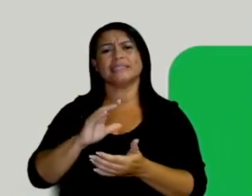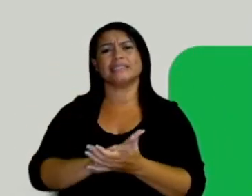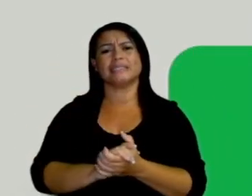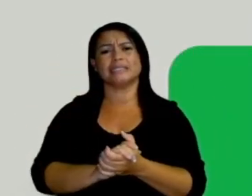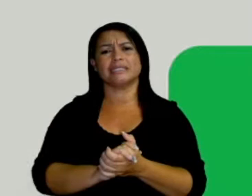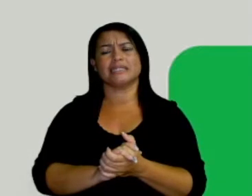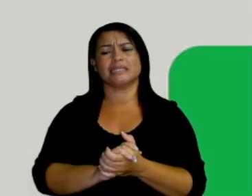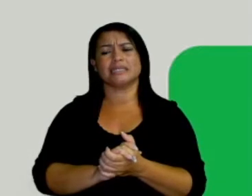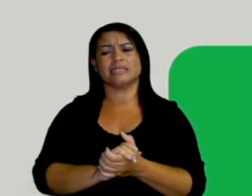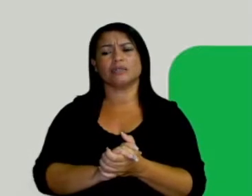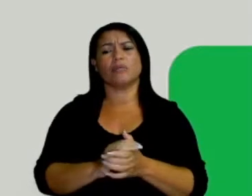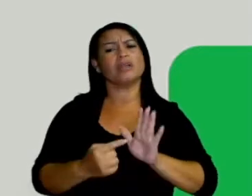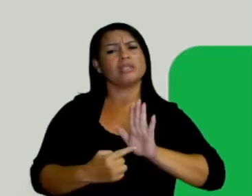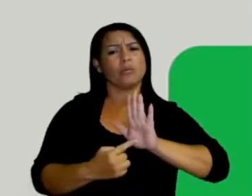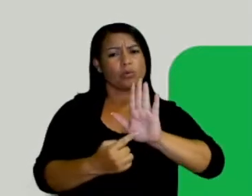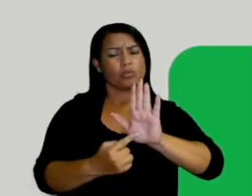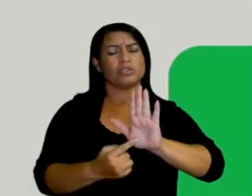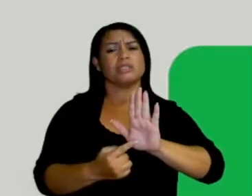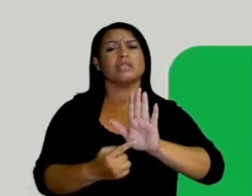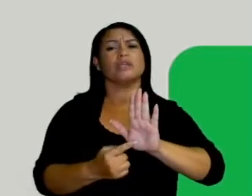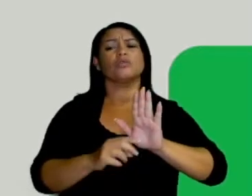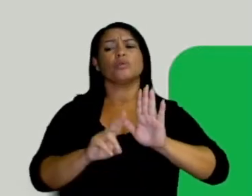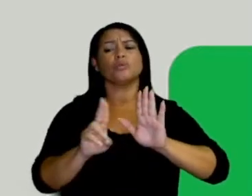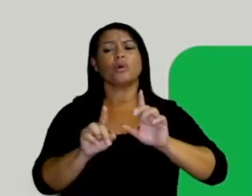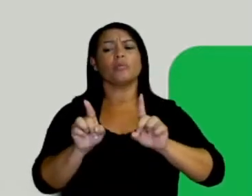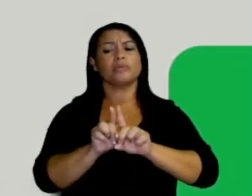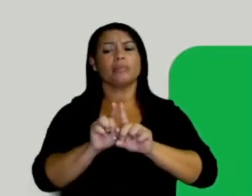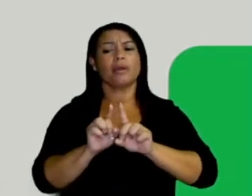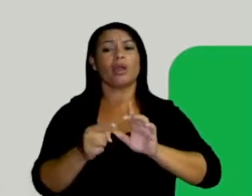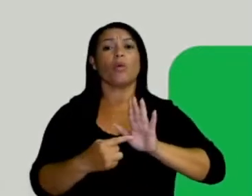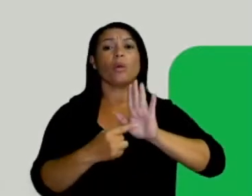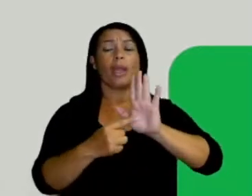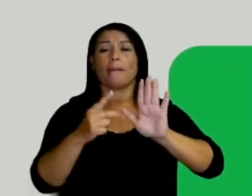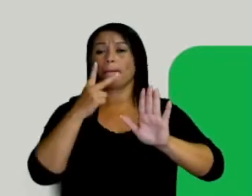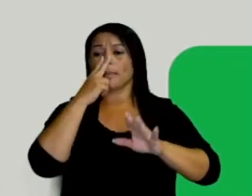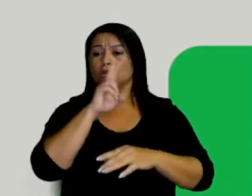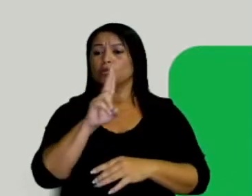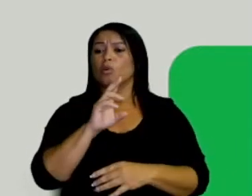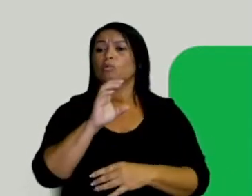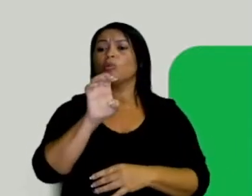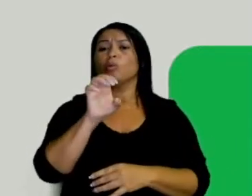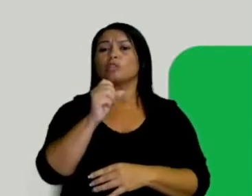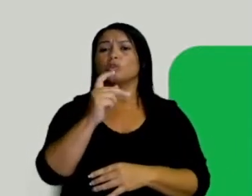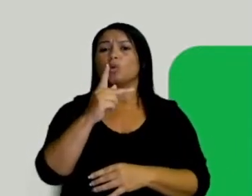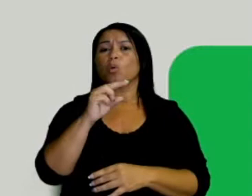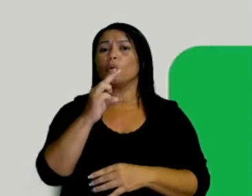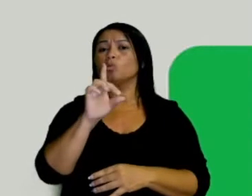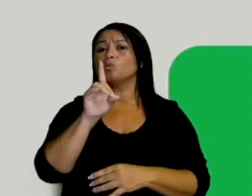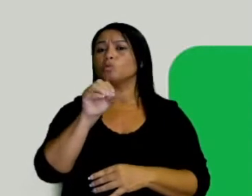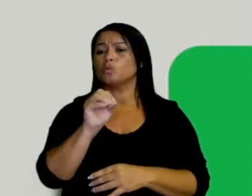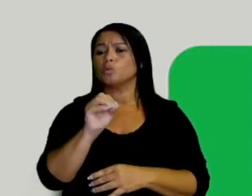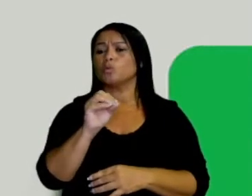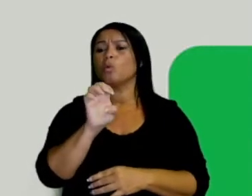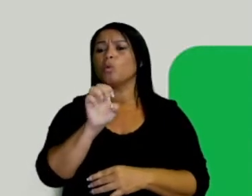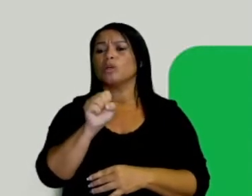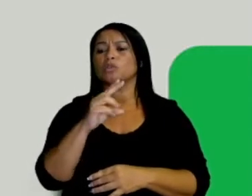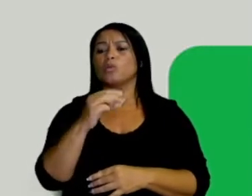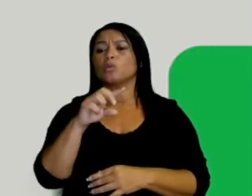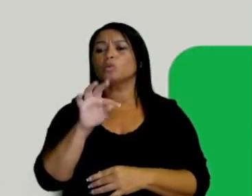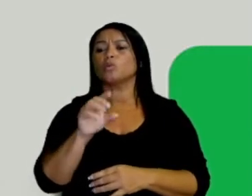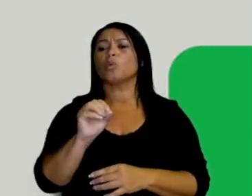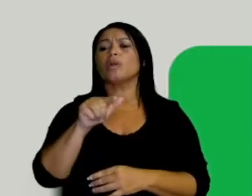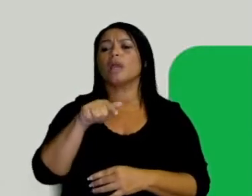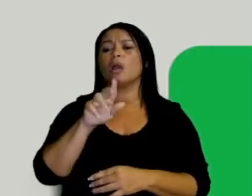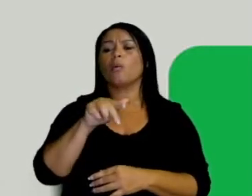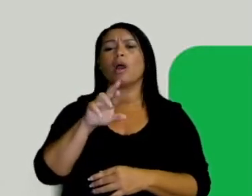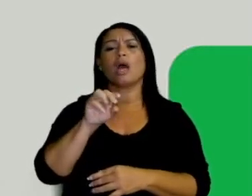ou escudos cristalinos, perdão, então esse escudo ou cráton seriam unidades aí formadas ao longo da era